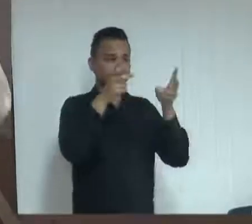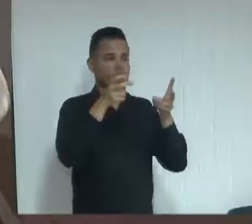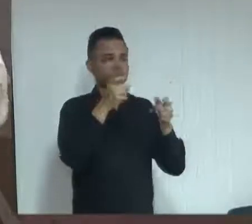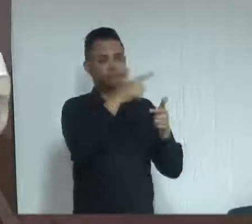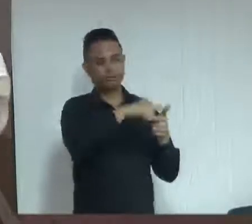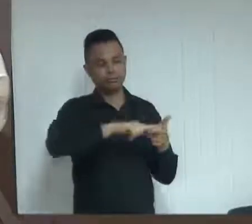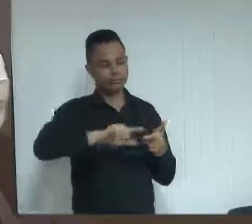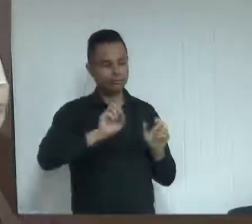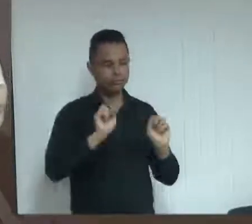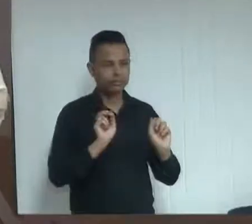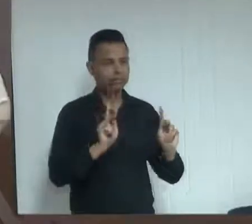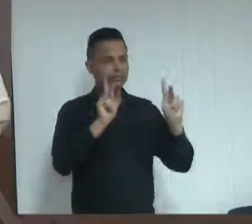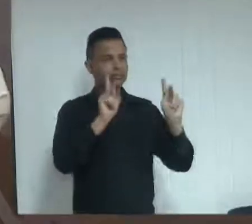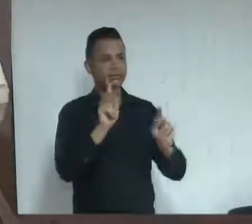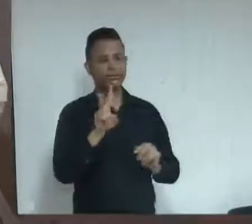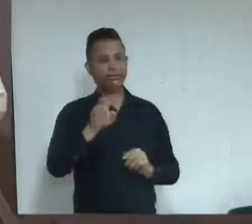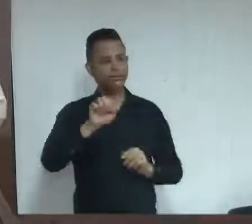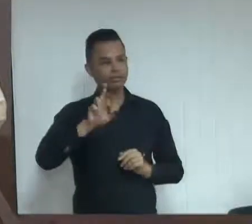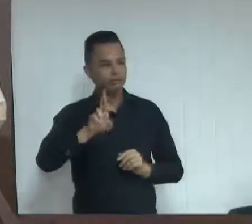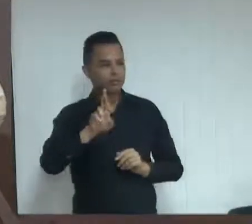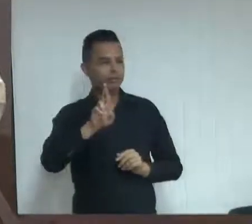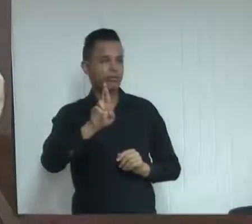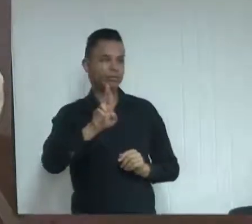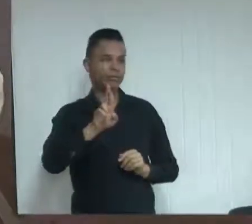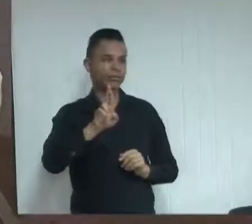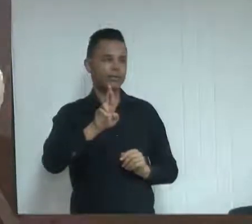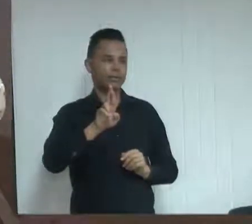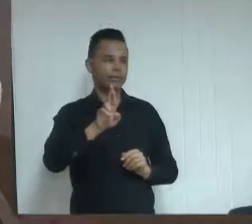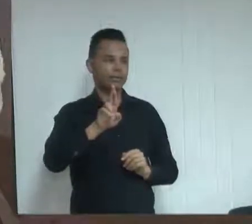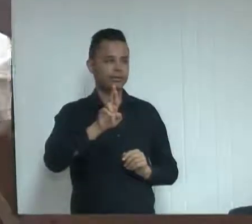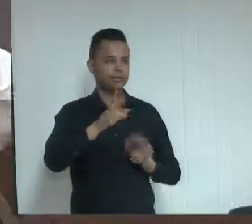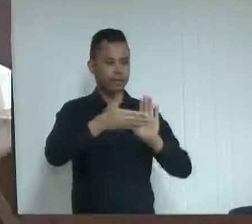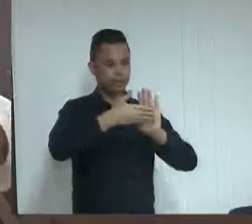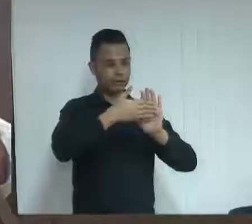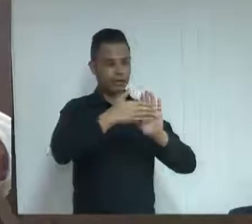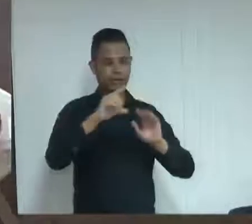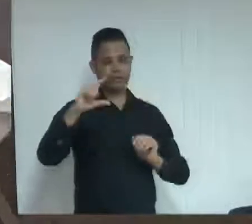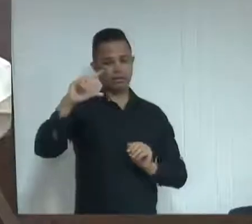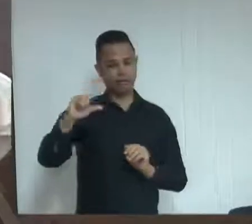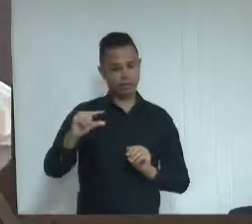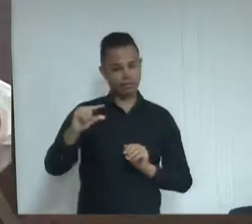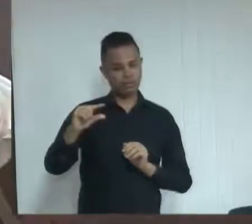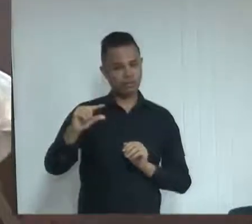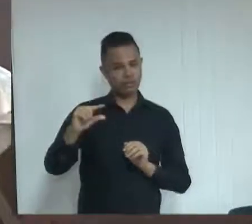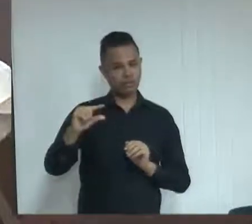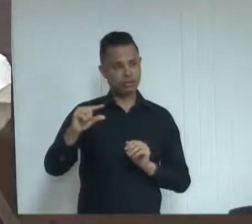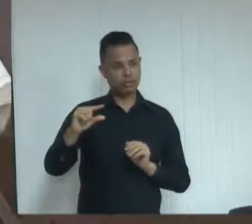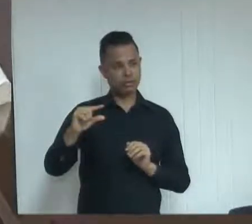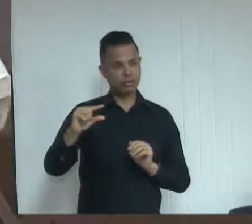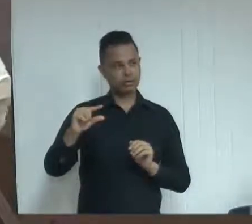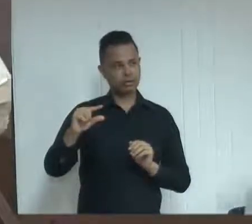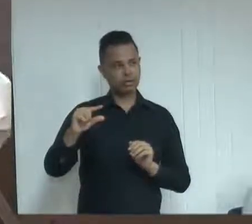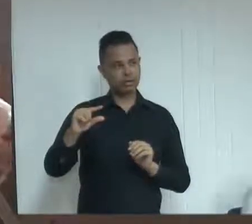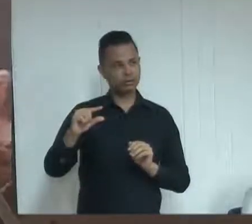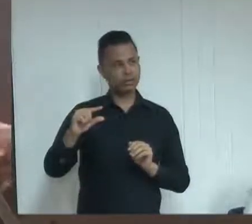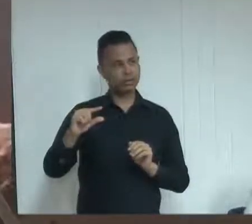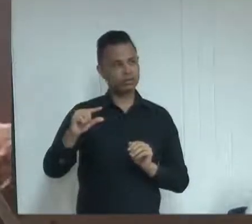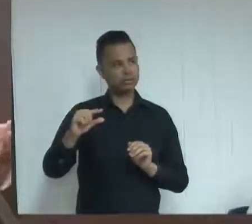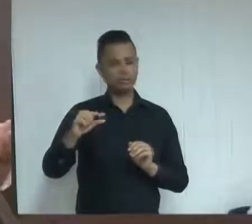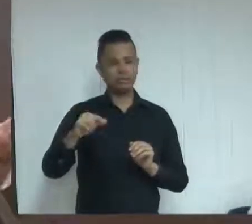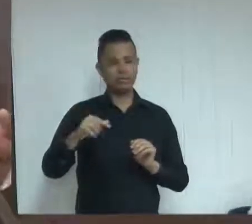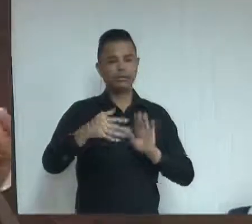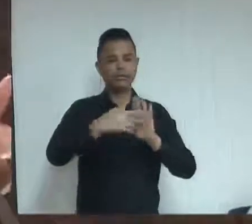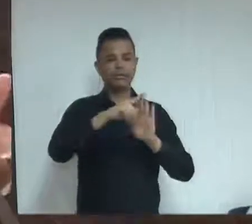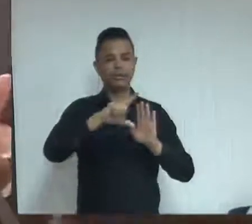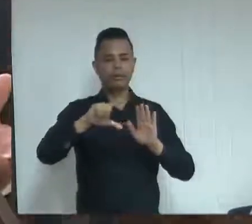é que, independente do valor ser a proposta ser menor do que é atualmente, para mim é um novo projeto de